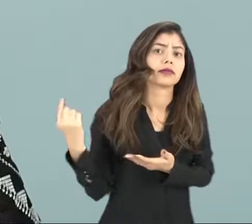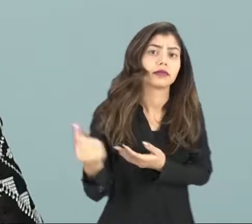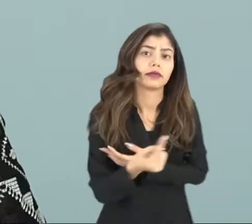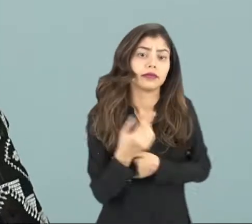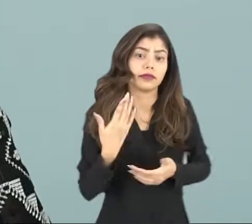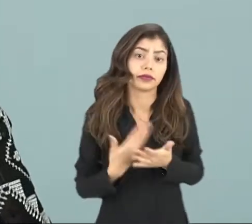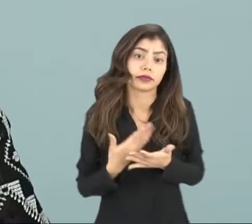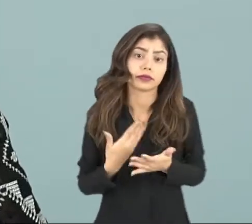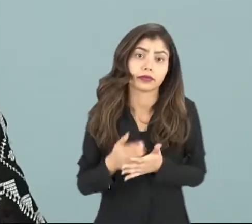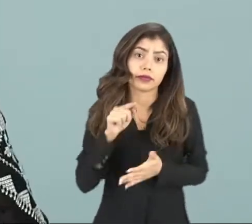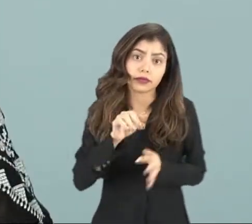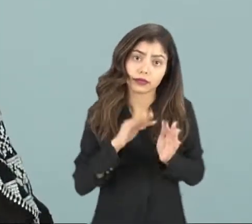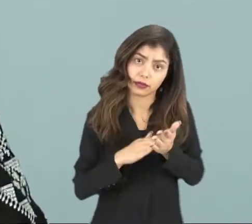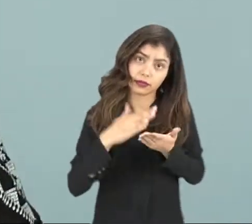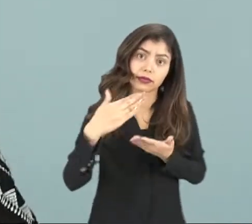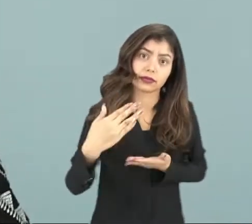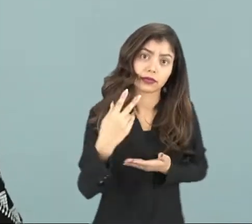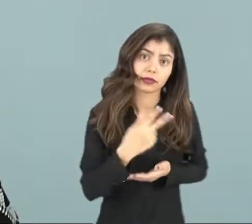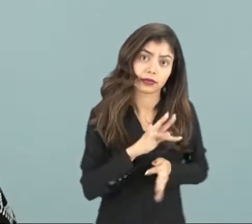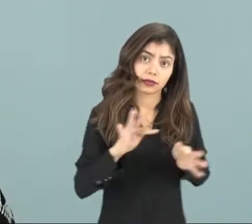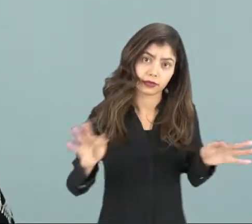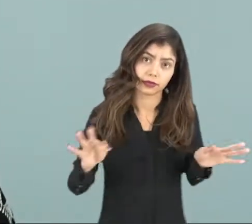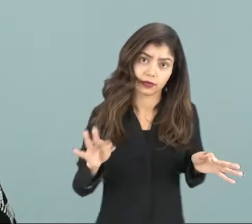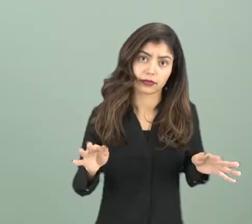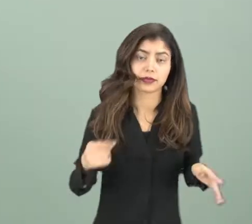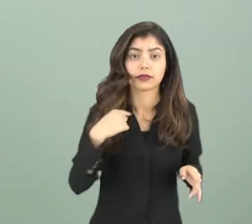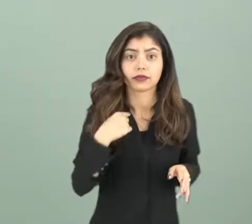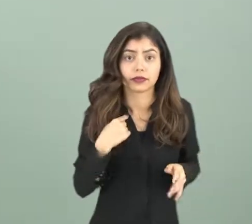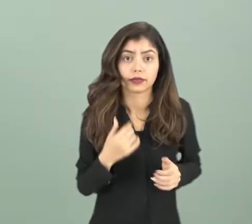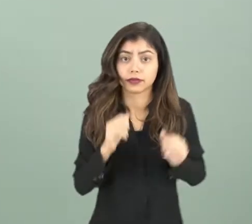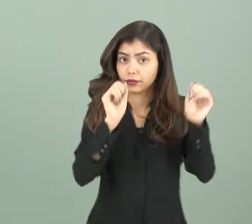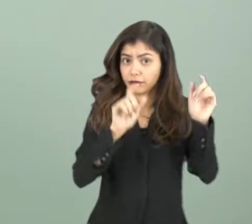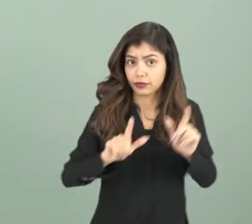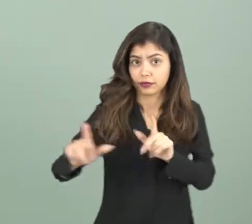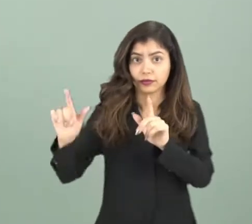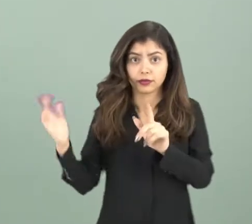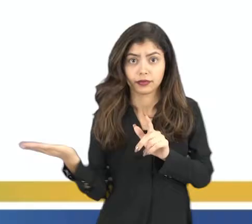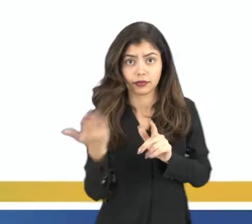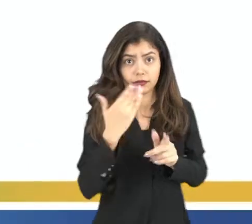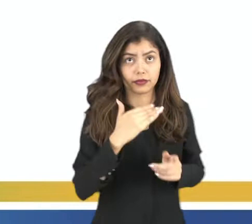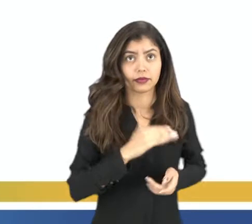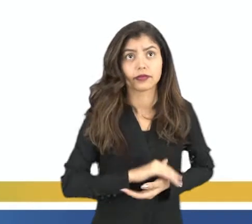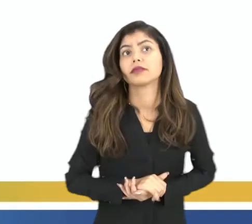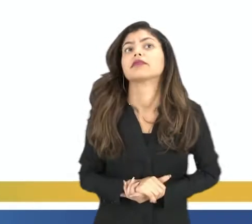aula a partir dessa frase. Te convido para acompanhar comigo no slide. Vamos lá?